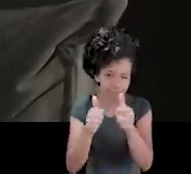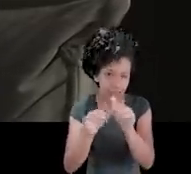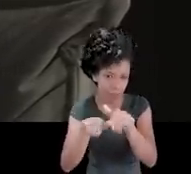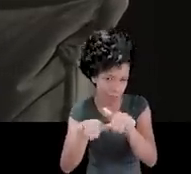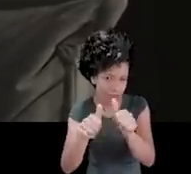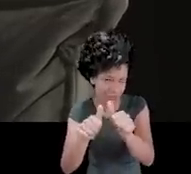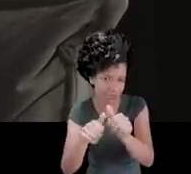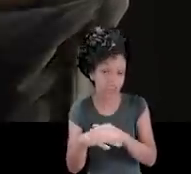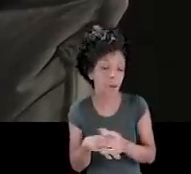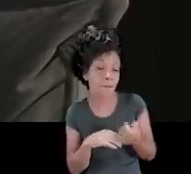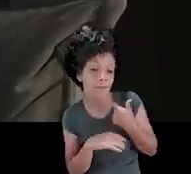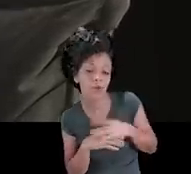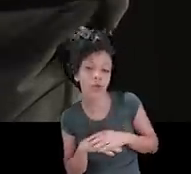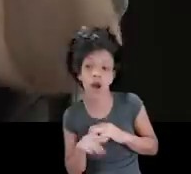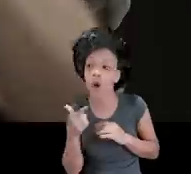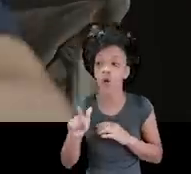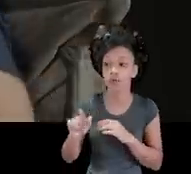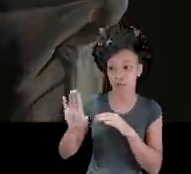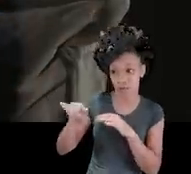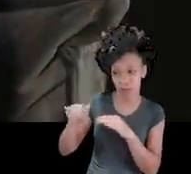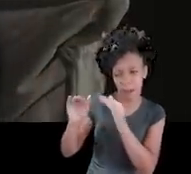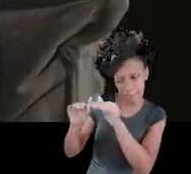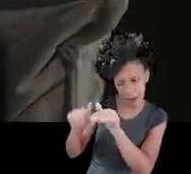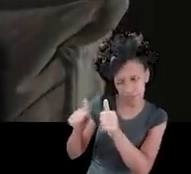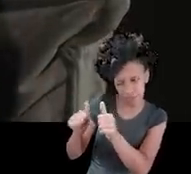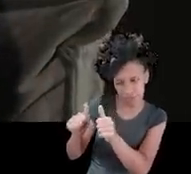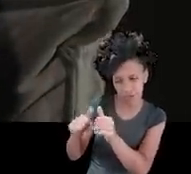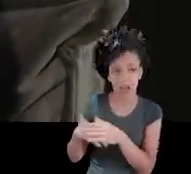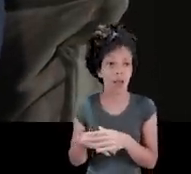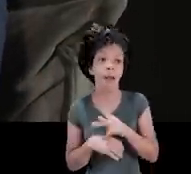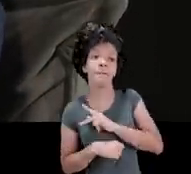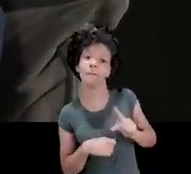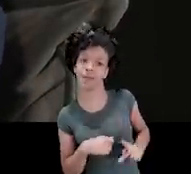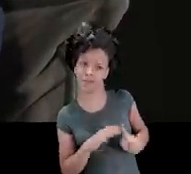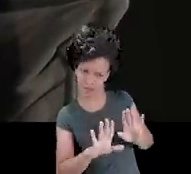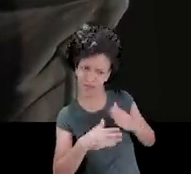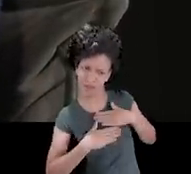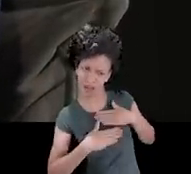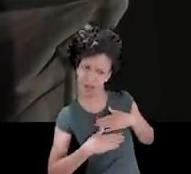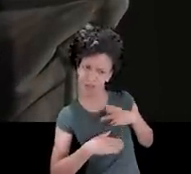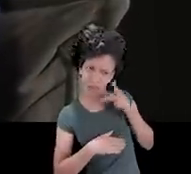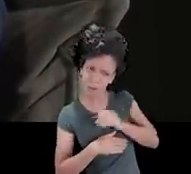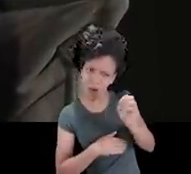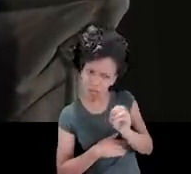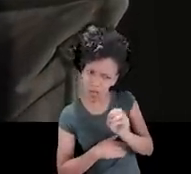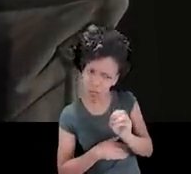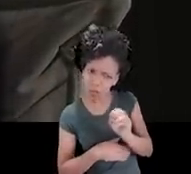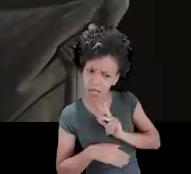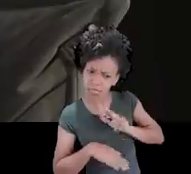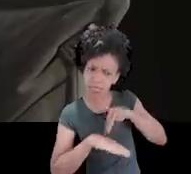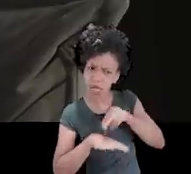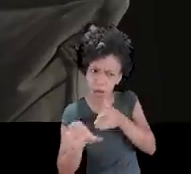bola. Pum, uma piada aqui. Outra, baixa um pouquinho a bola. Essa é a função. Presidente, Calma, você não é porra nenhuma, você tá num